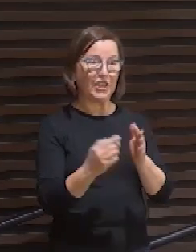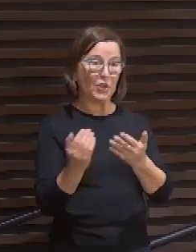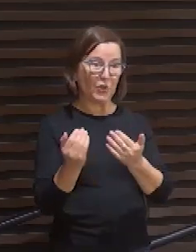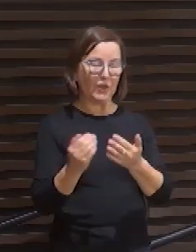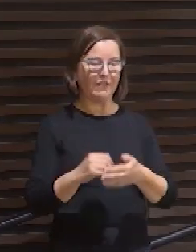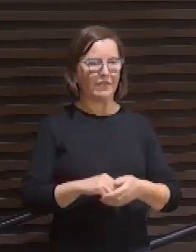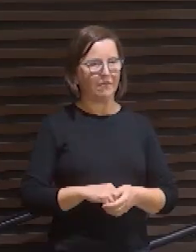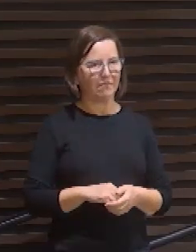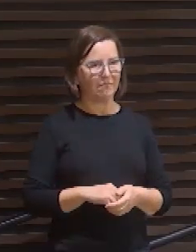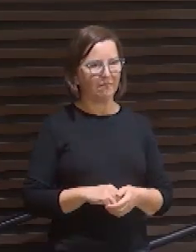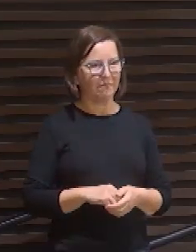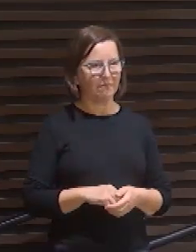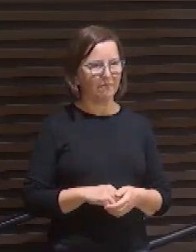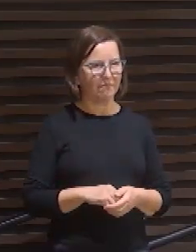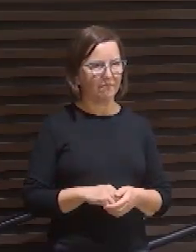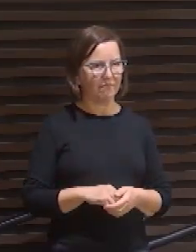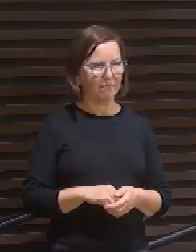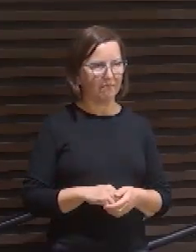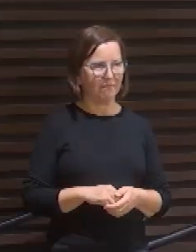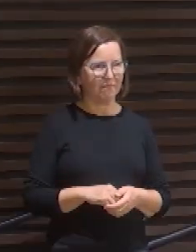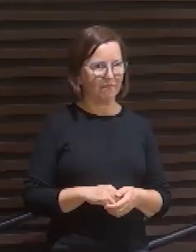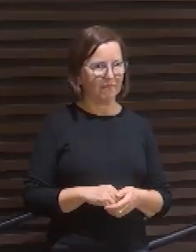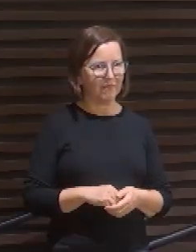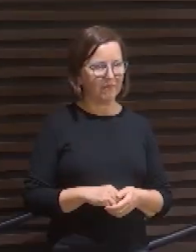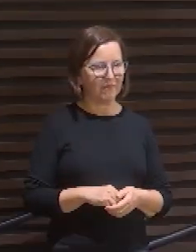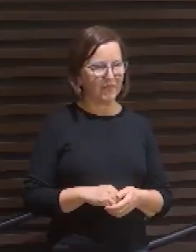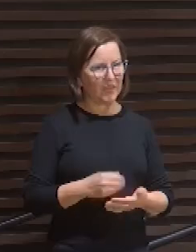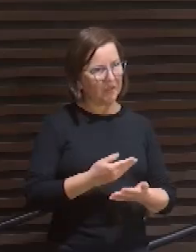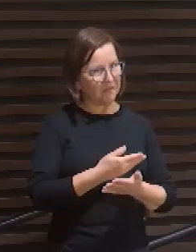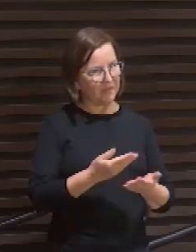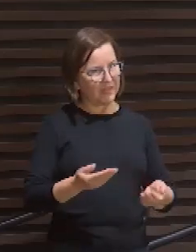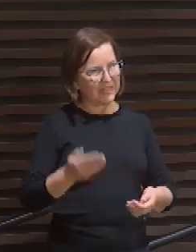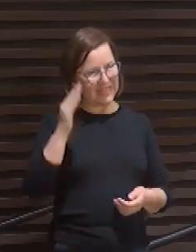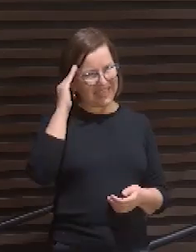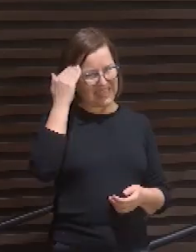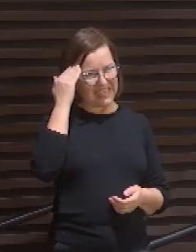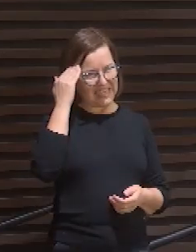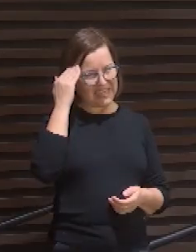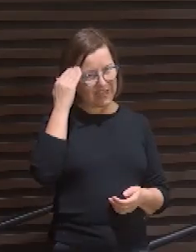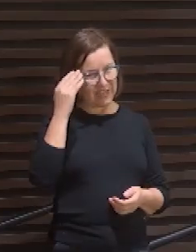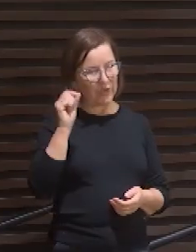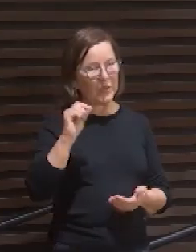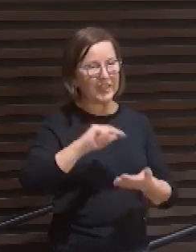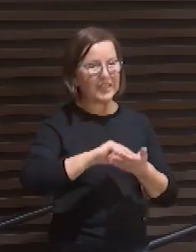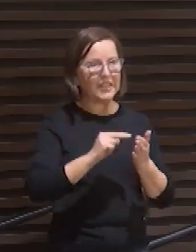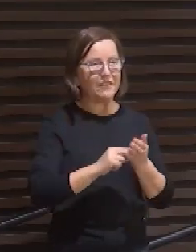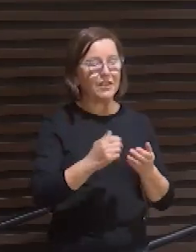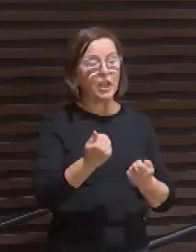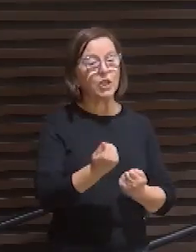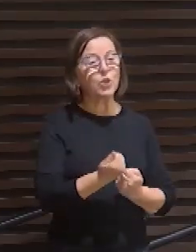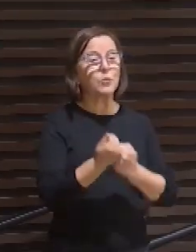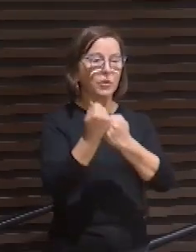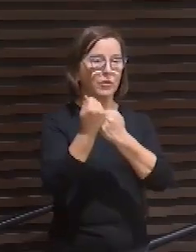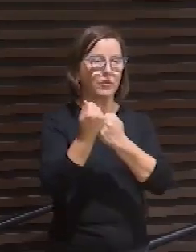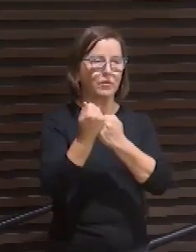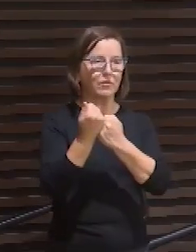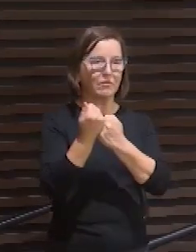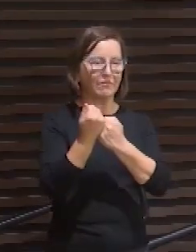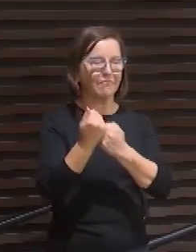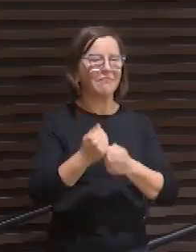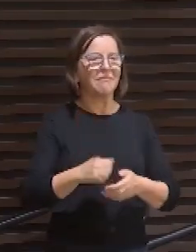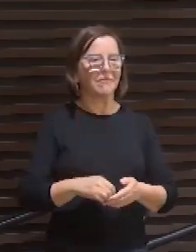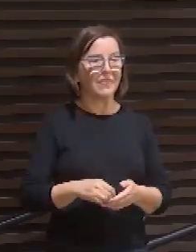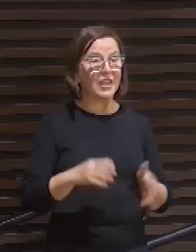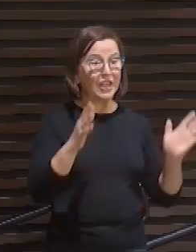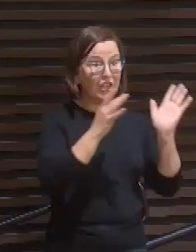Você entende o que é substituto na Bíblia? Não é simplesmente que ele morreu